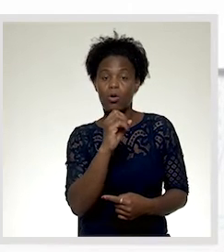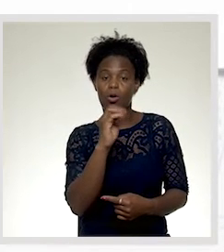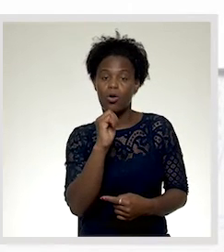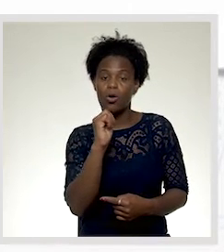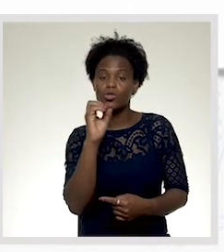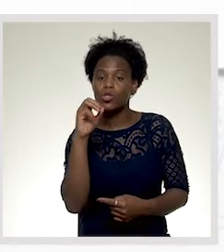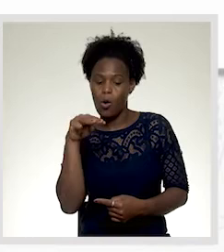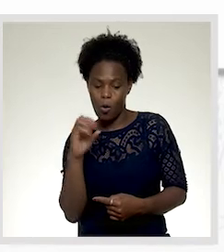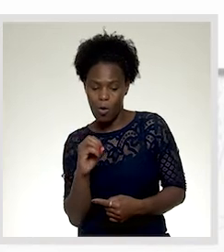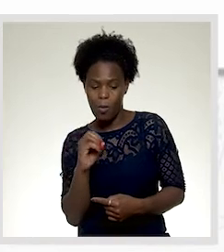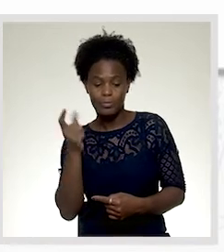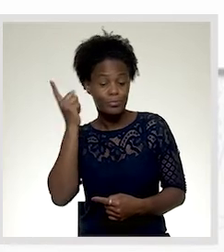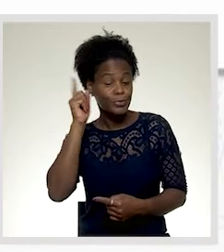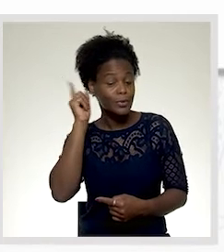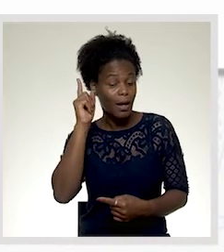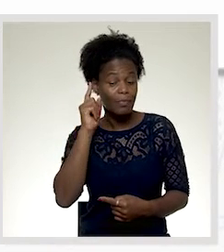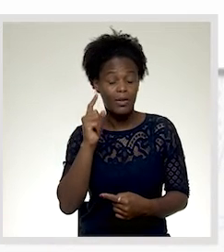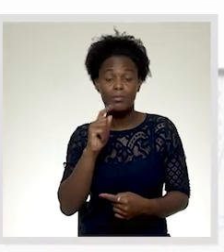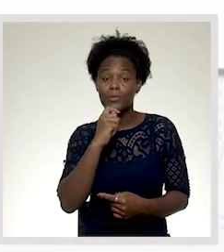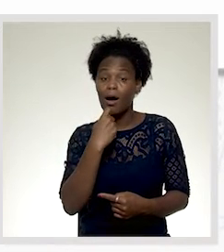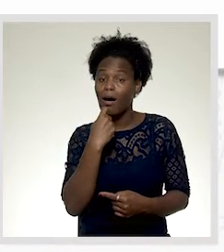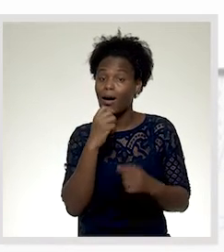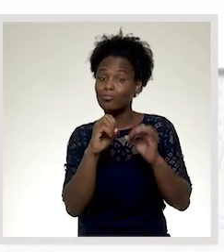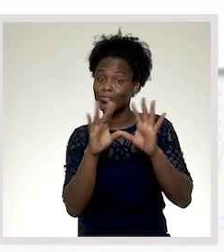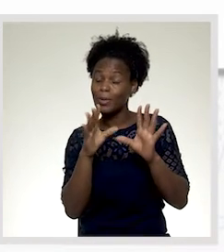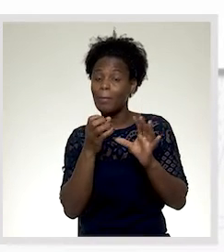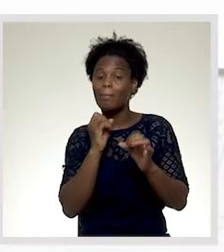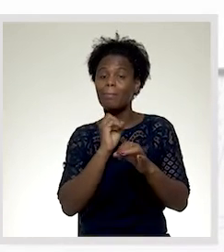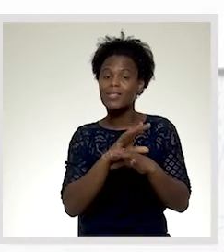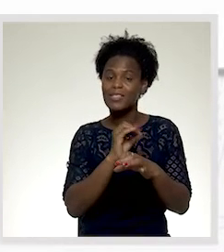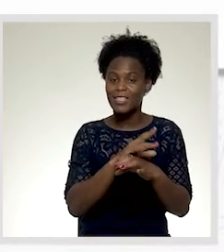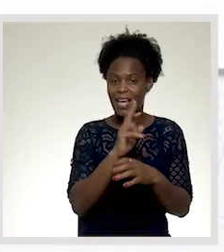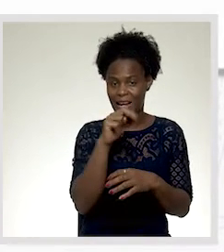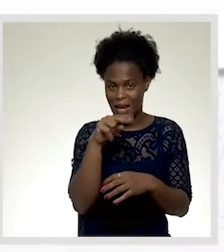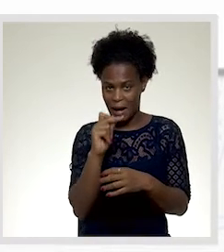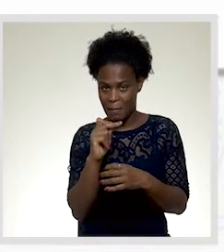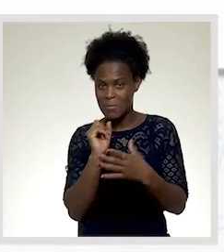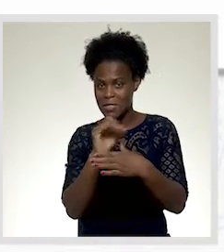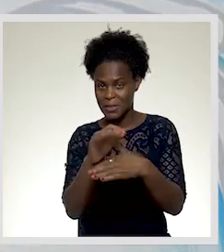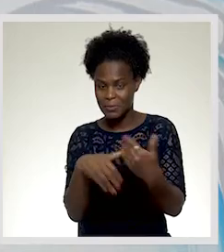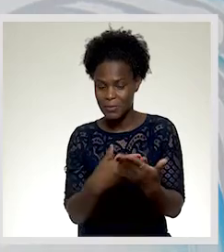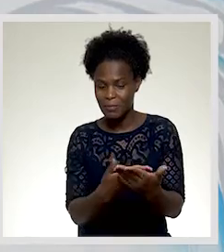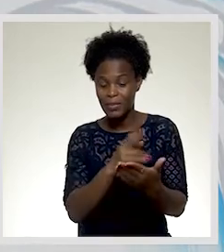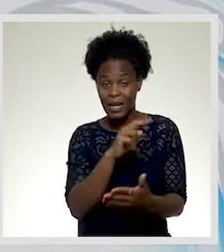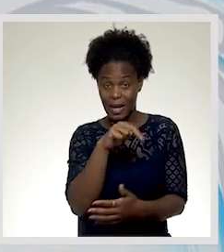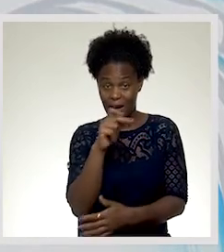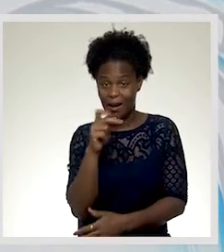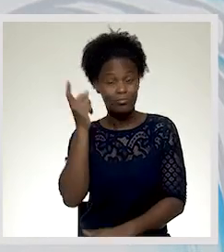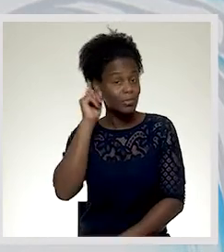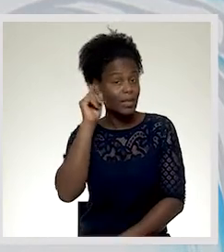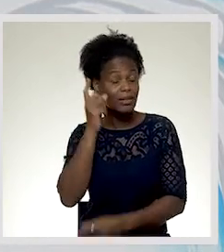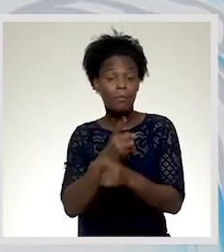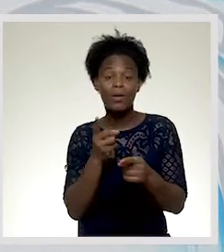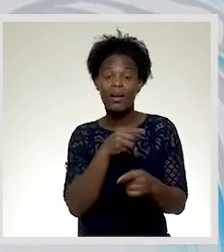na constituição dos ribossomas e é importante na descodificação da mensagem do RNA mensageiro. Ou seja, este tipo de RNA